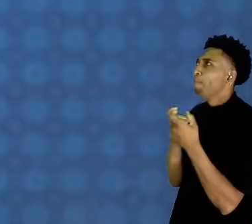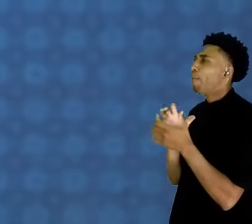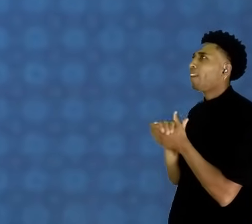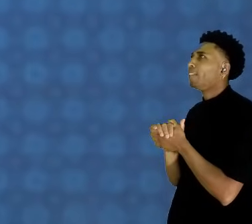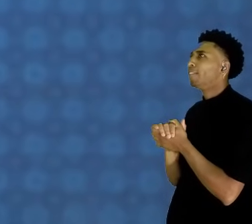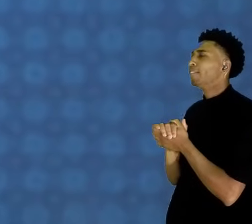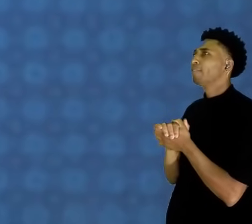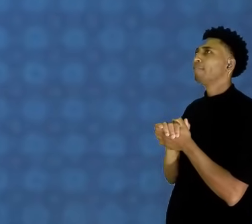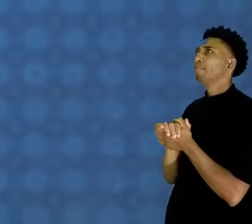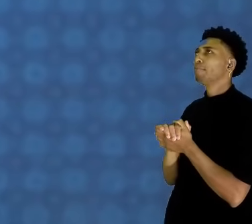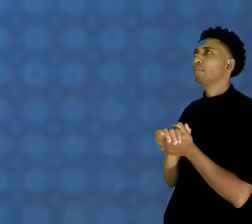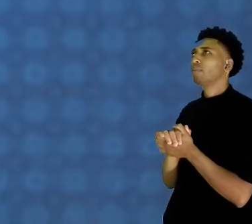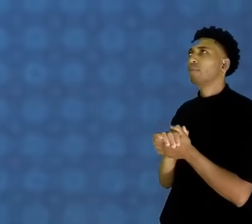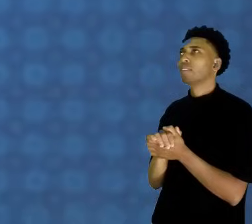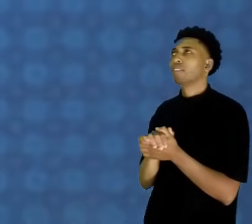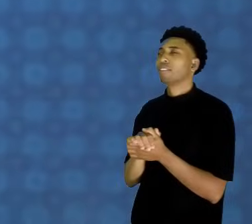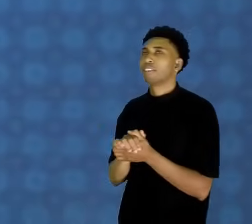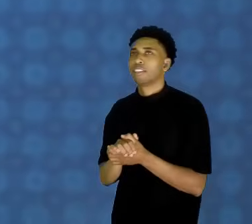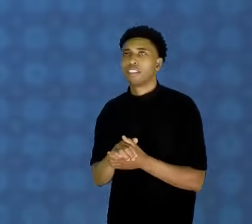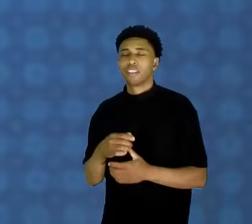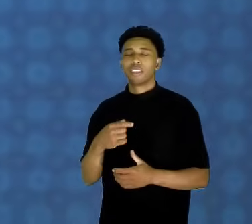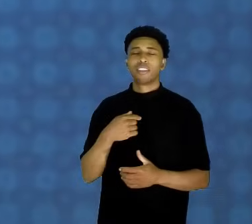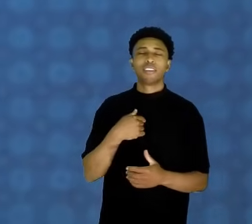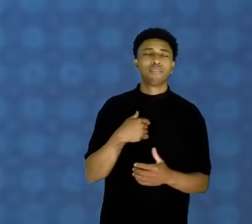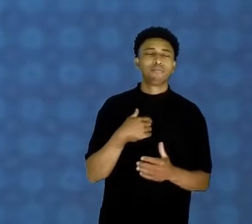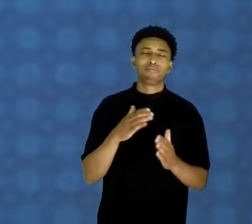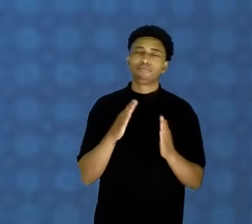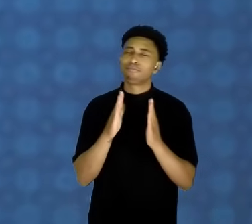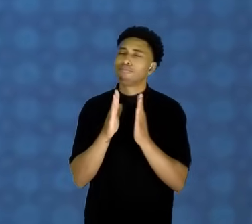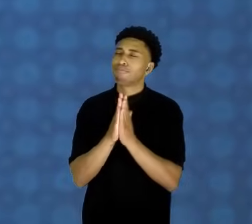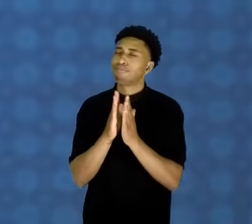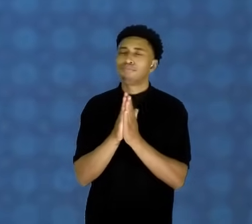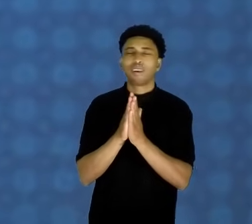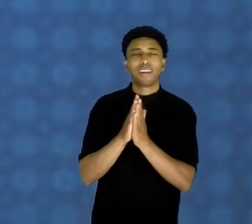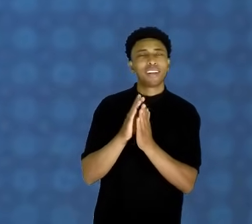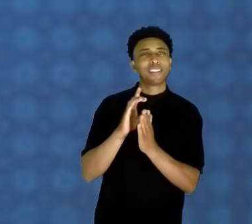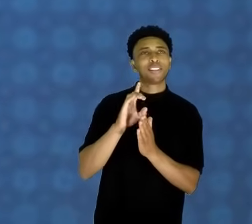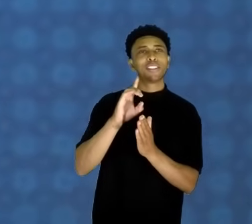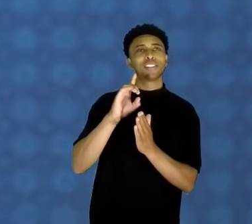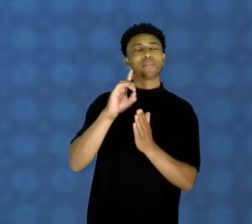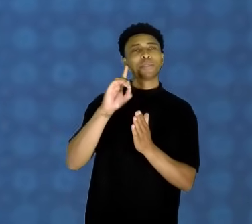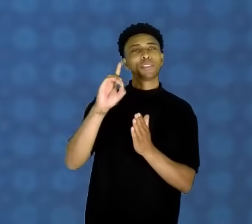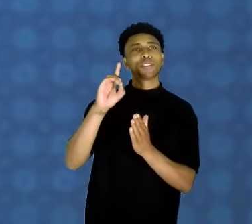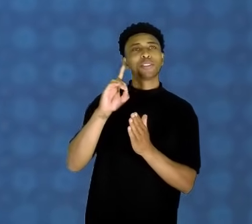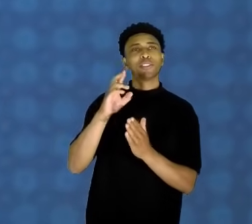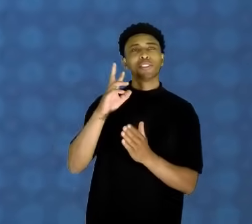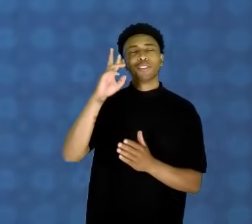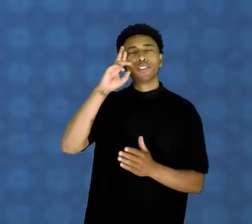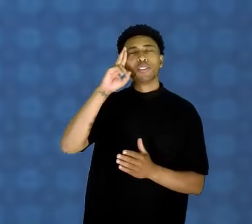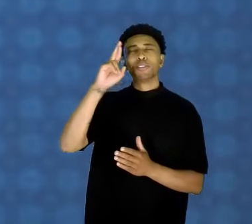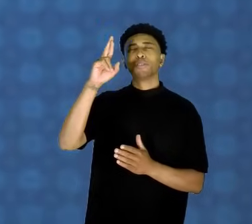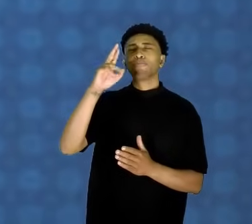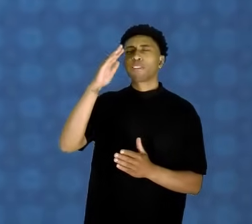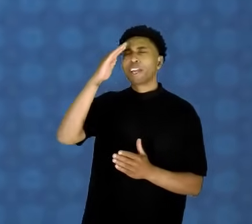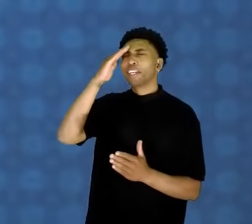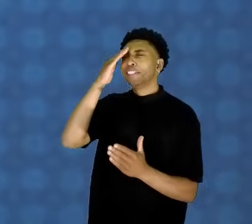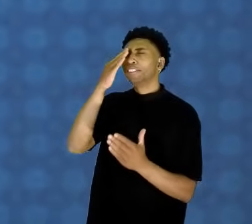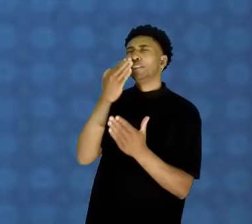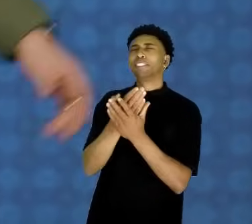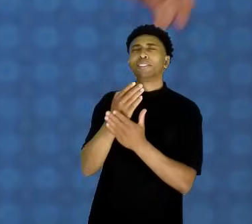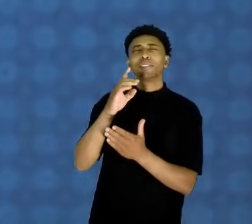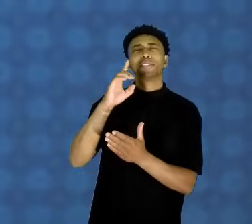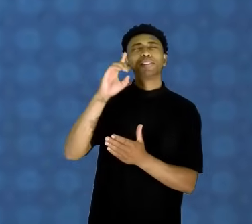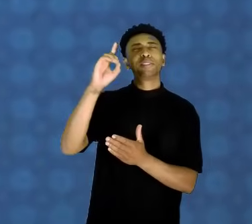Deus, me mata, Senhor, me mata, Senhor. E você está tocando no mesmo assunto que tocou ontem. Senhor, eu ainda creio que tu pode curar, tu pode